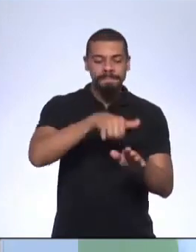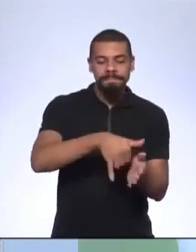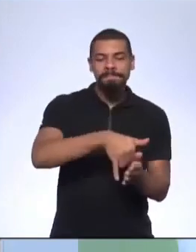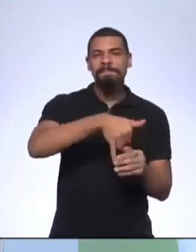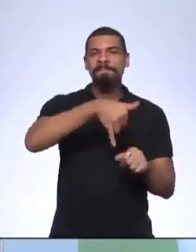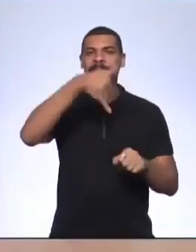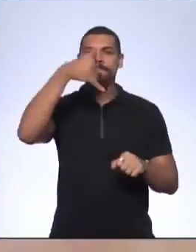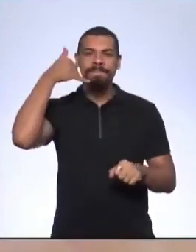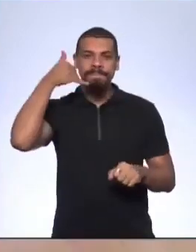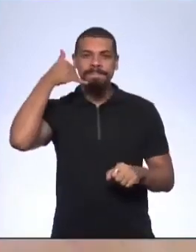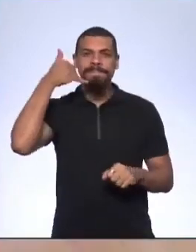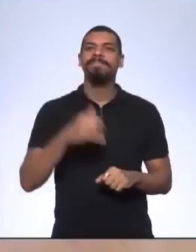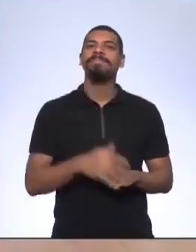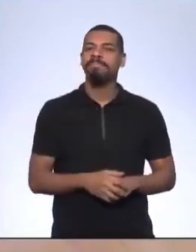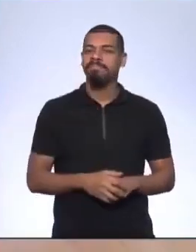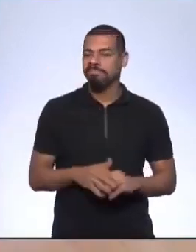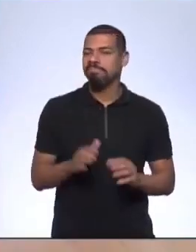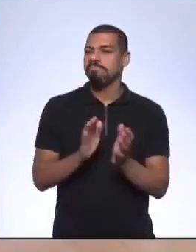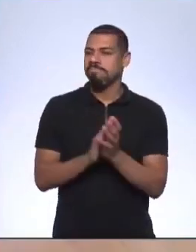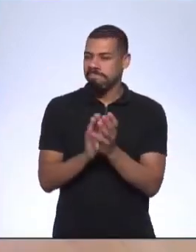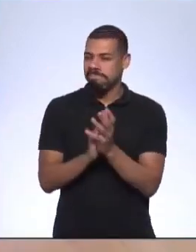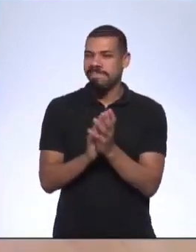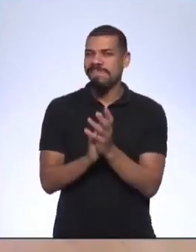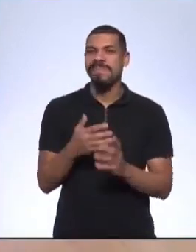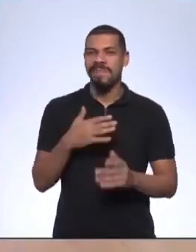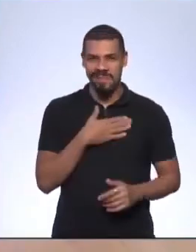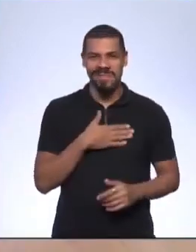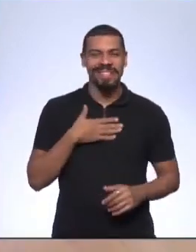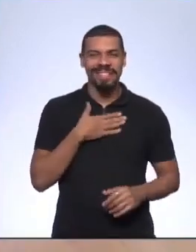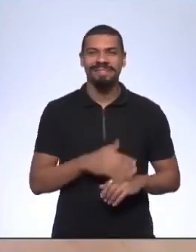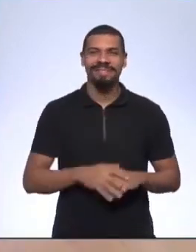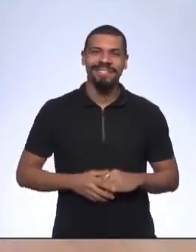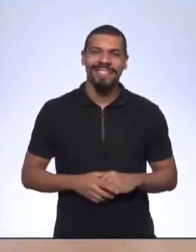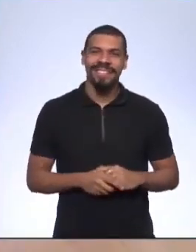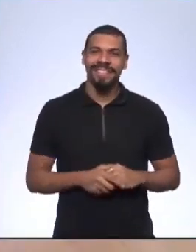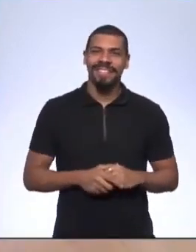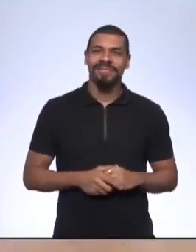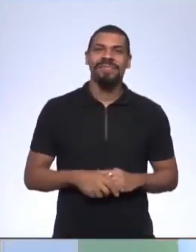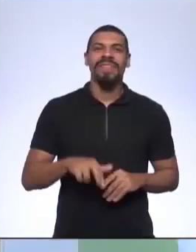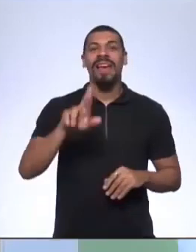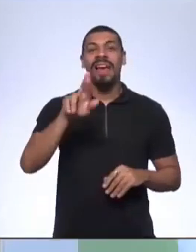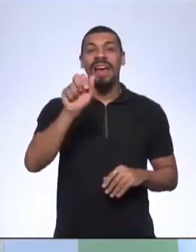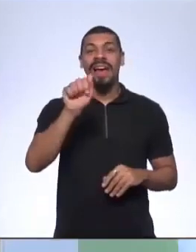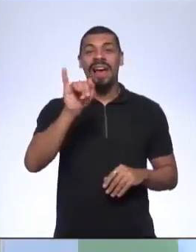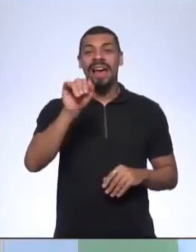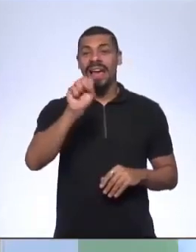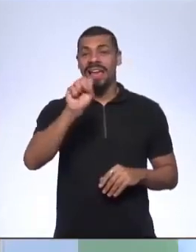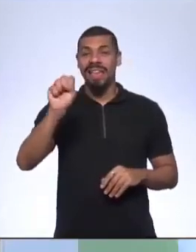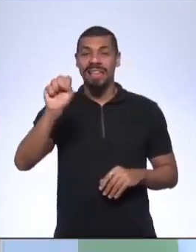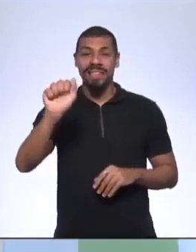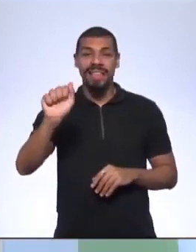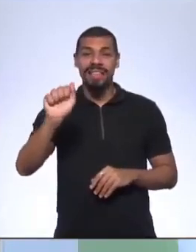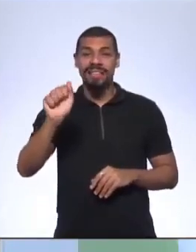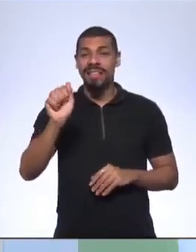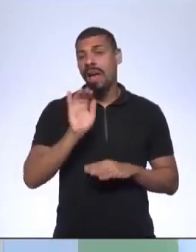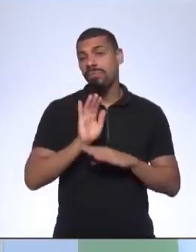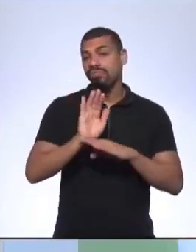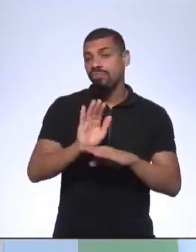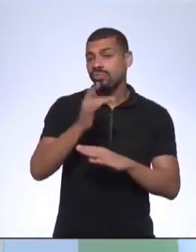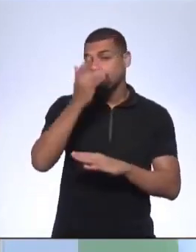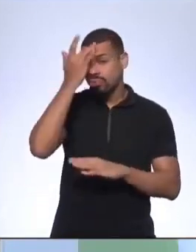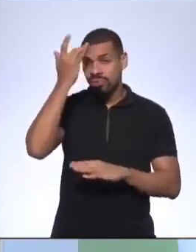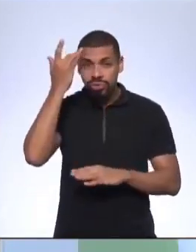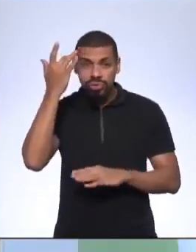na história, assim que eu gosto. Muito bem, valeu. A Raíssa falou que facilitam as coisas, deixa as coisas mais fáceis.